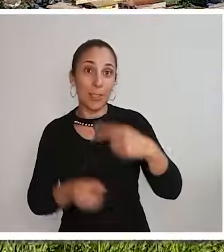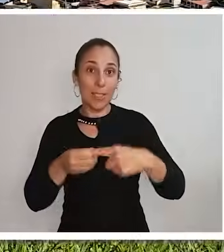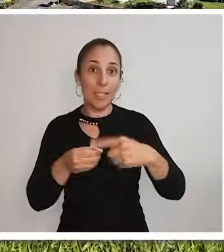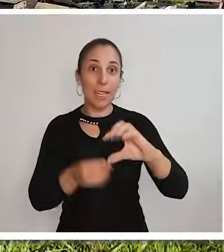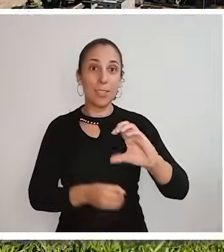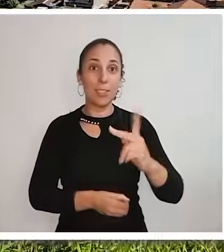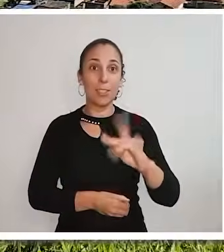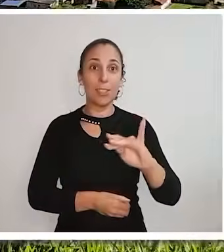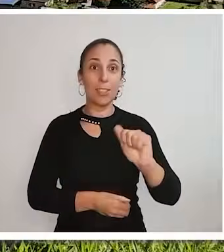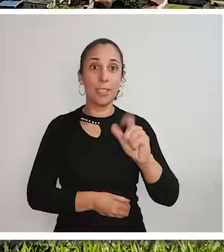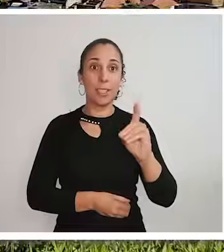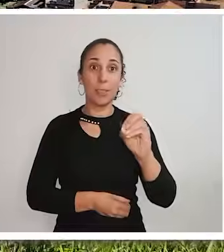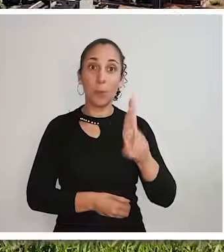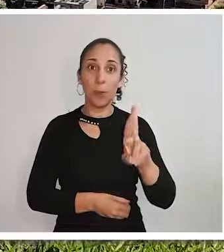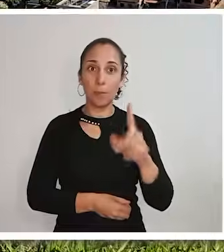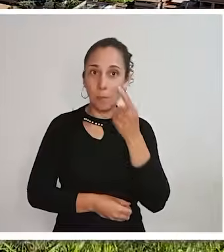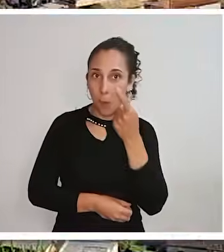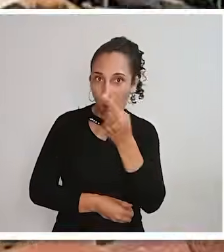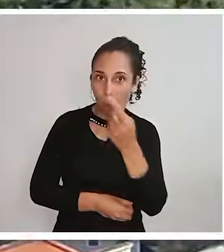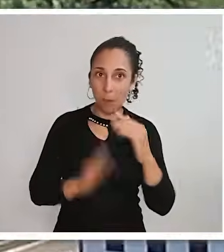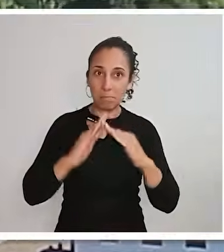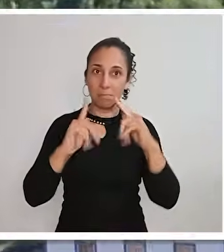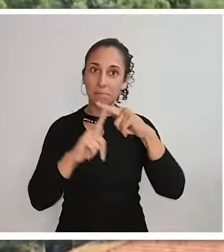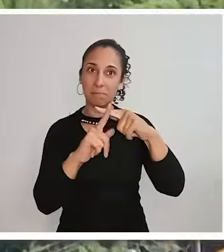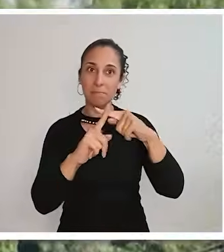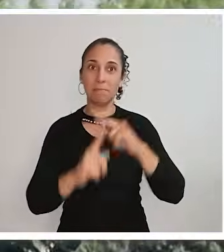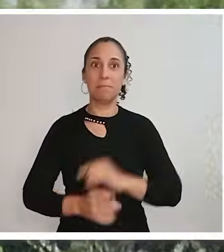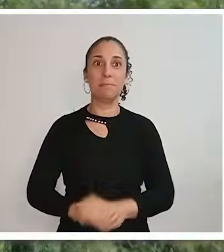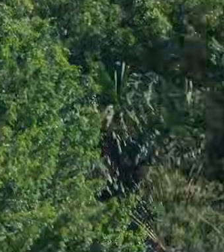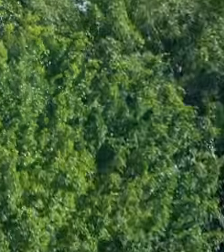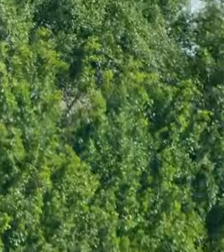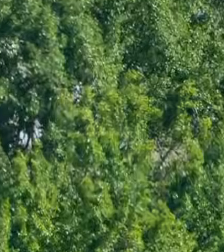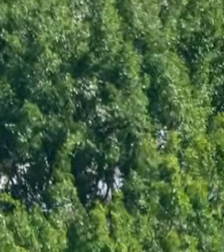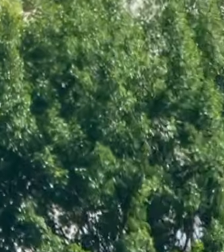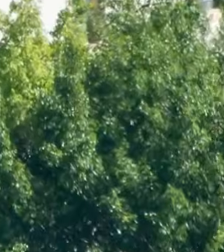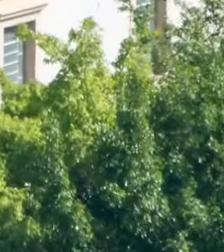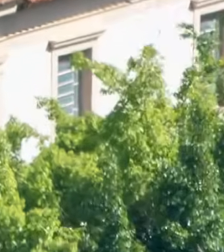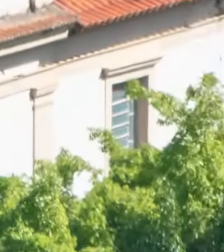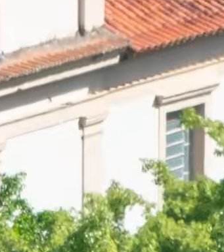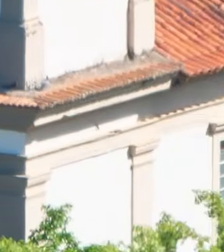E lá embaixo, a cidade de Chiador. Olha a igreja.